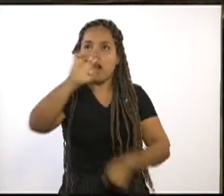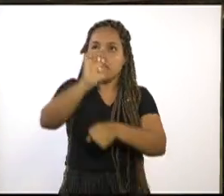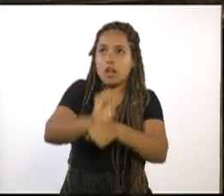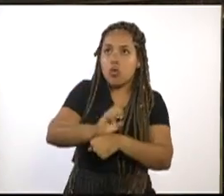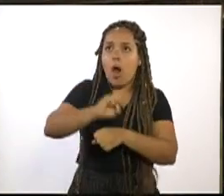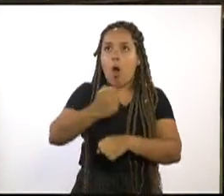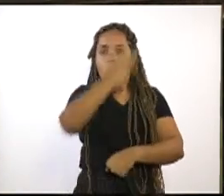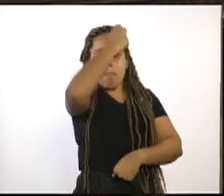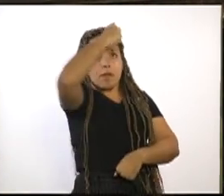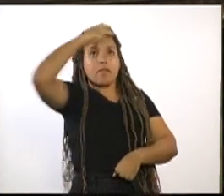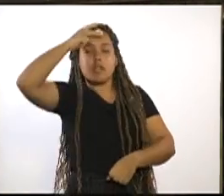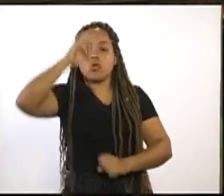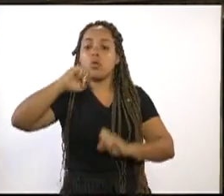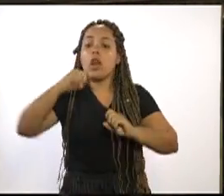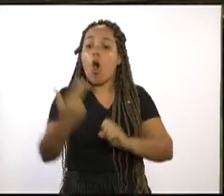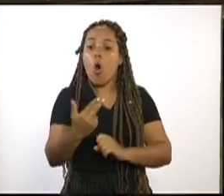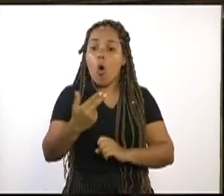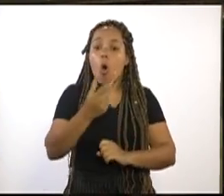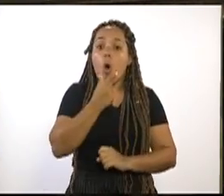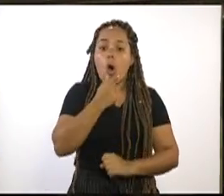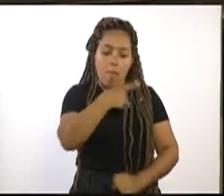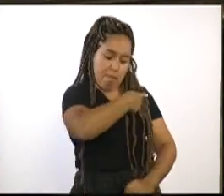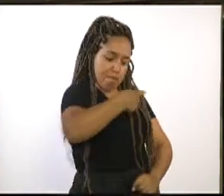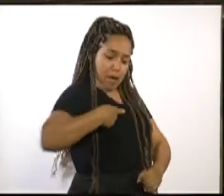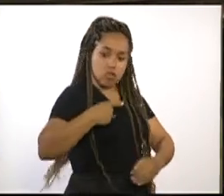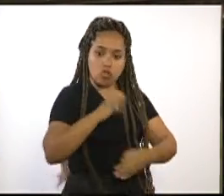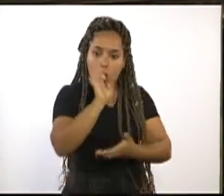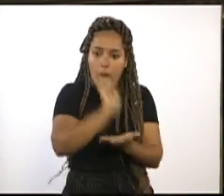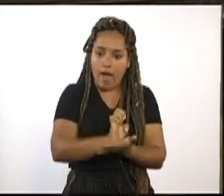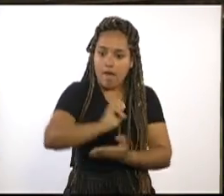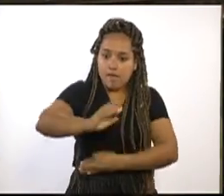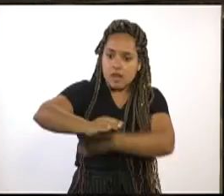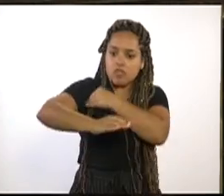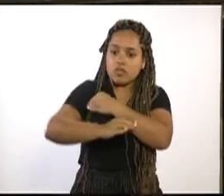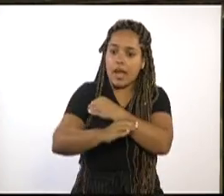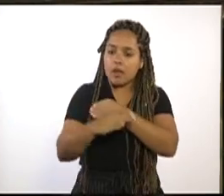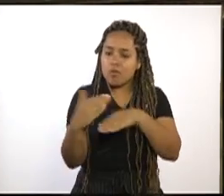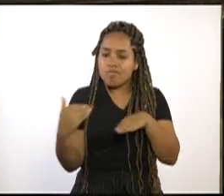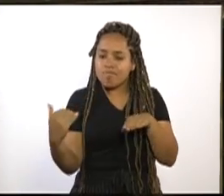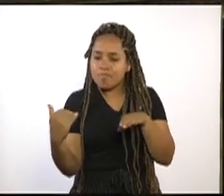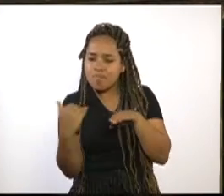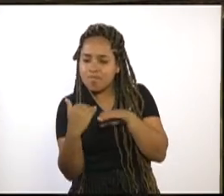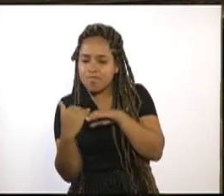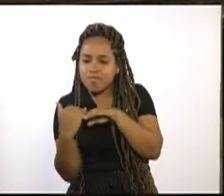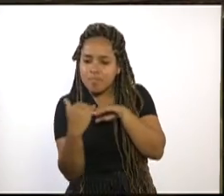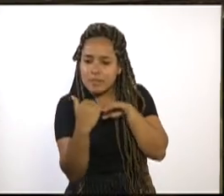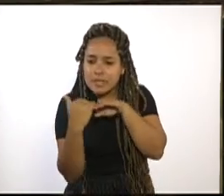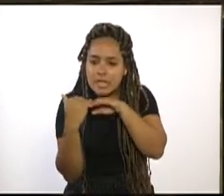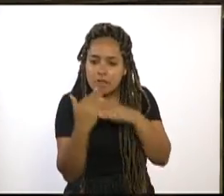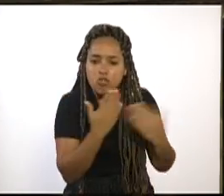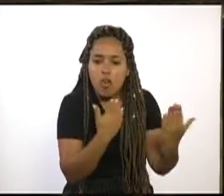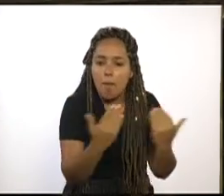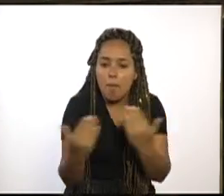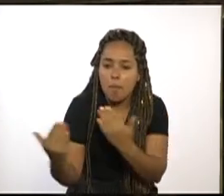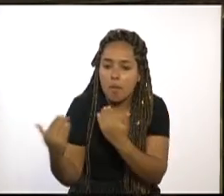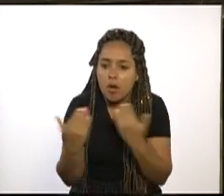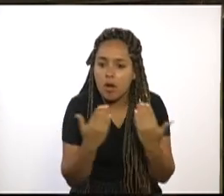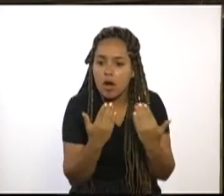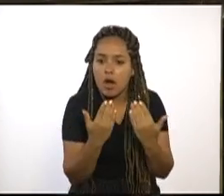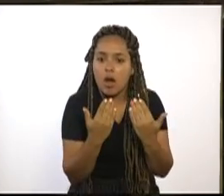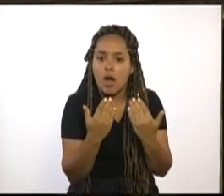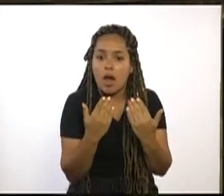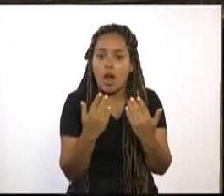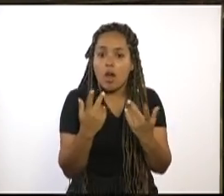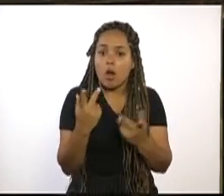municipal, sendo ainda um pastor evangélico, o nível de comunicação com a população é esse. É